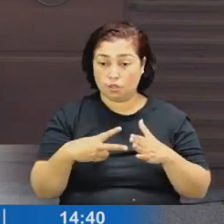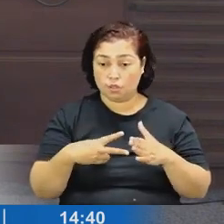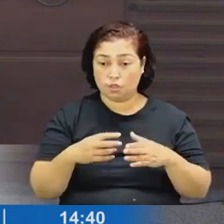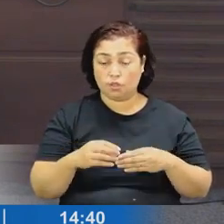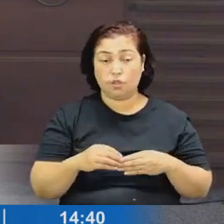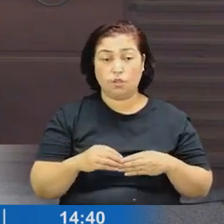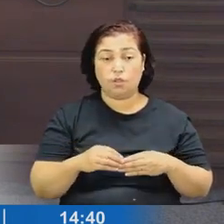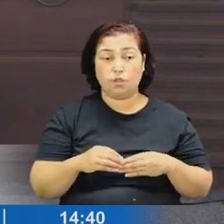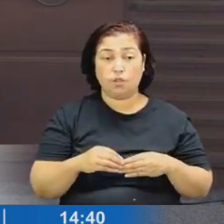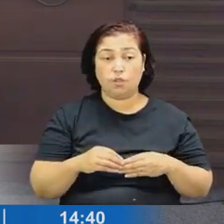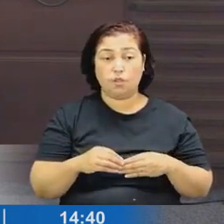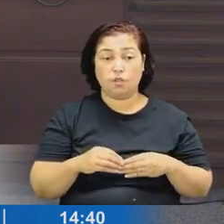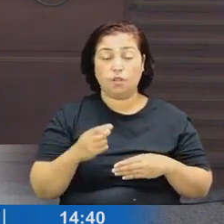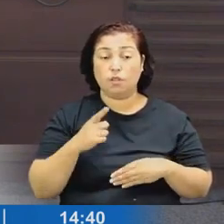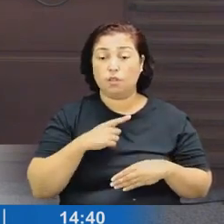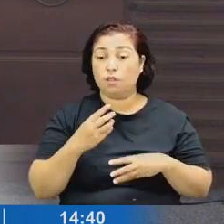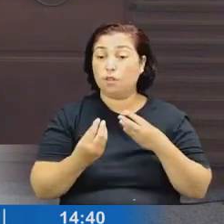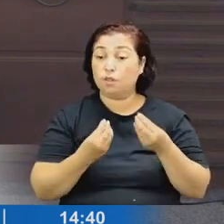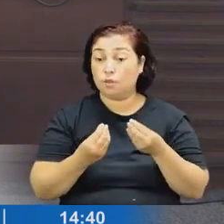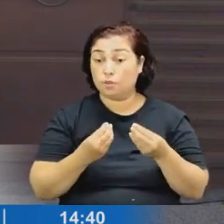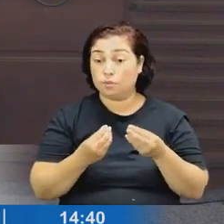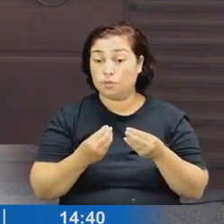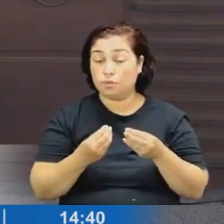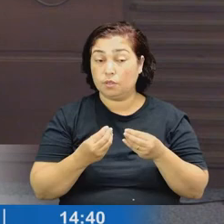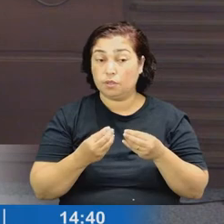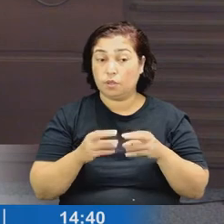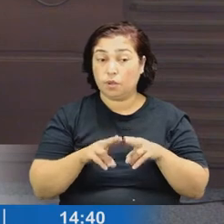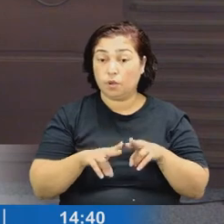né fala para esse povo que tem muita coisa né